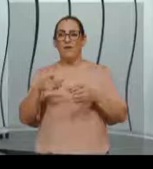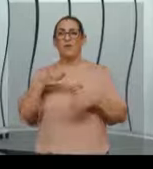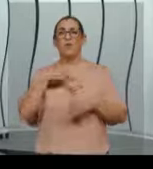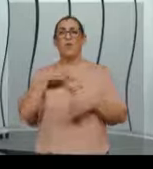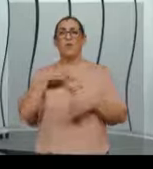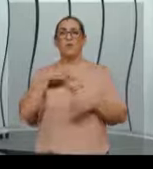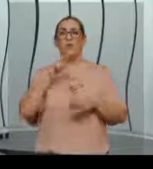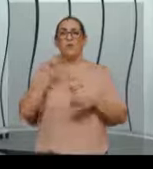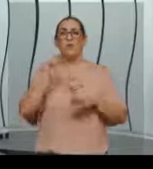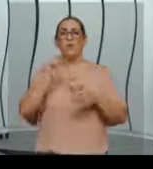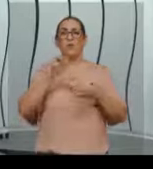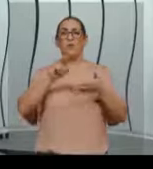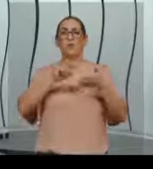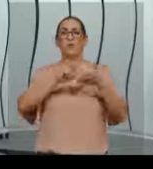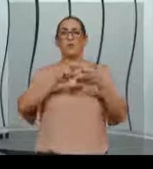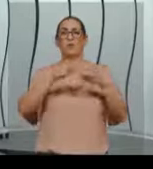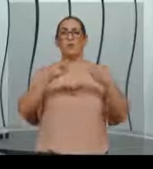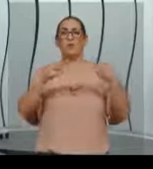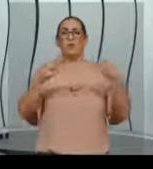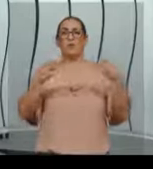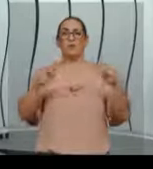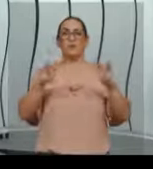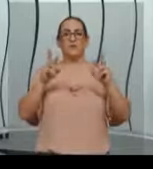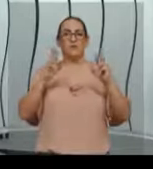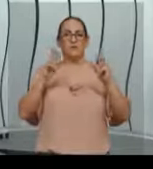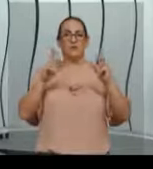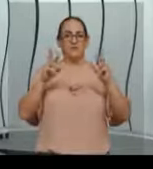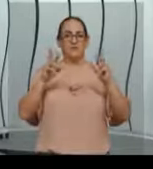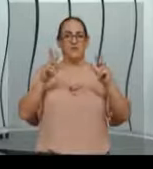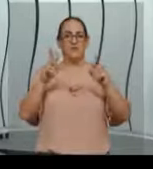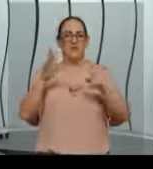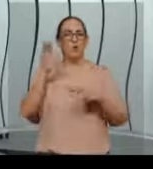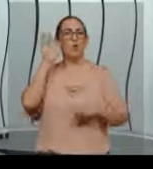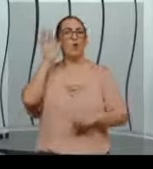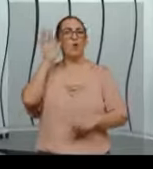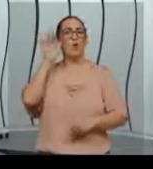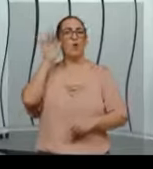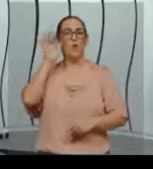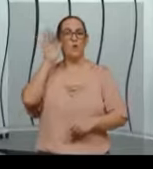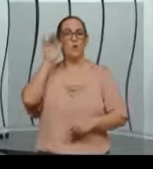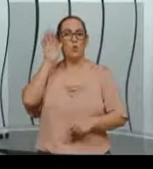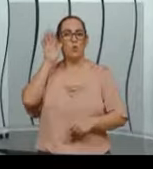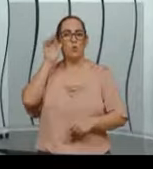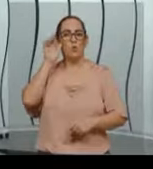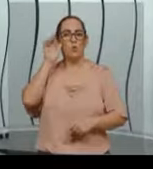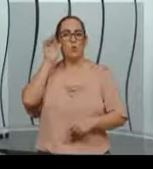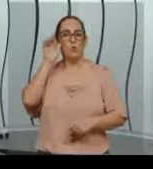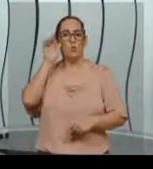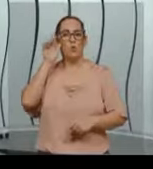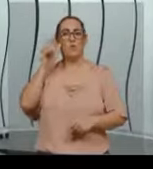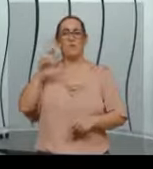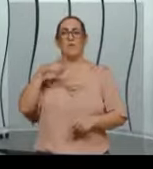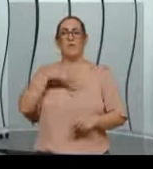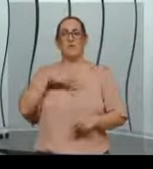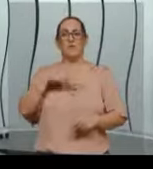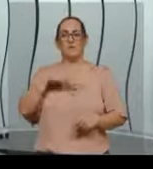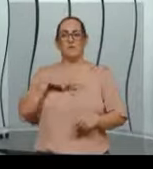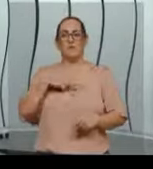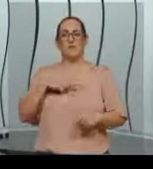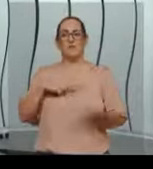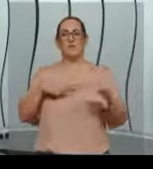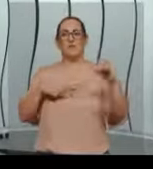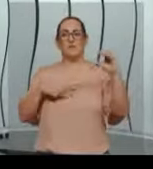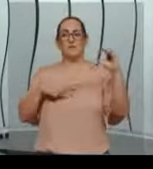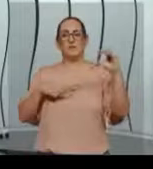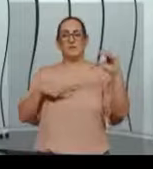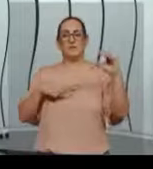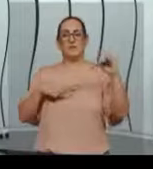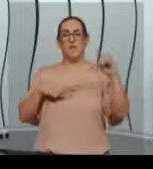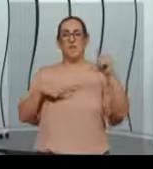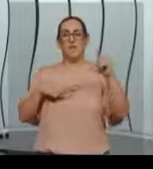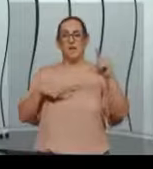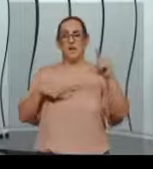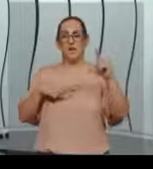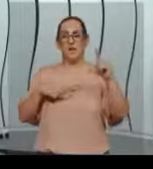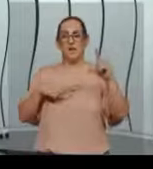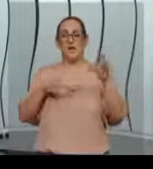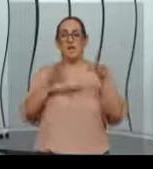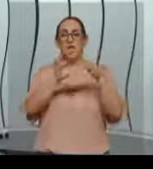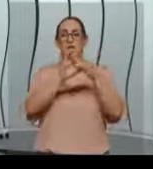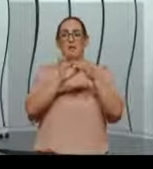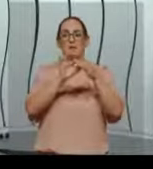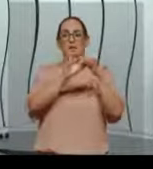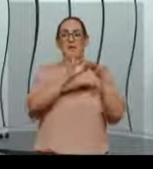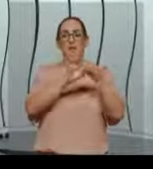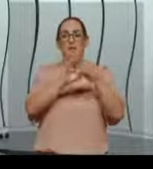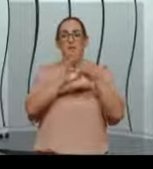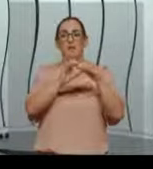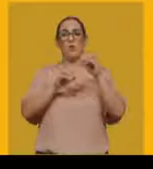substâncias diferentes. Então, vamos observar essa fórmula. Eu tenho aqui um Cl ligado a um C